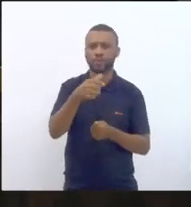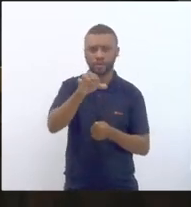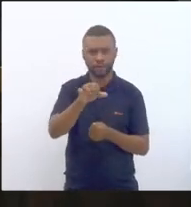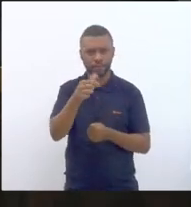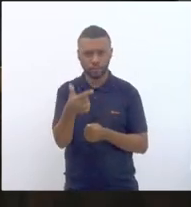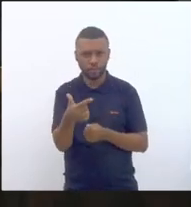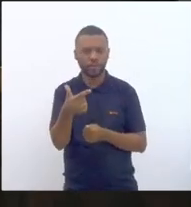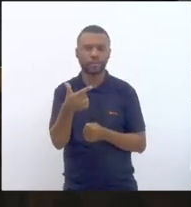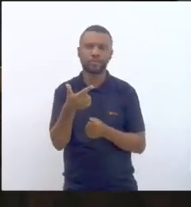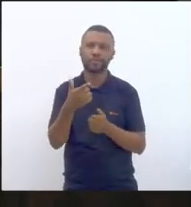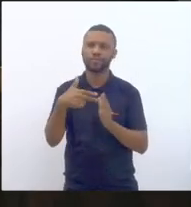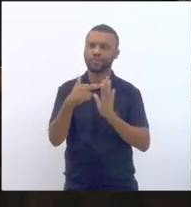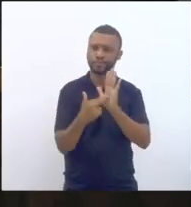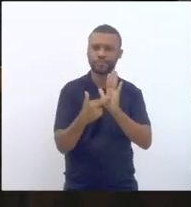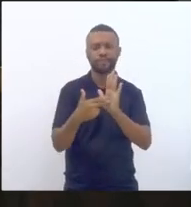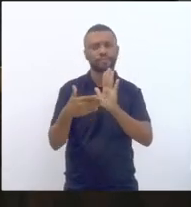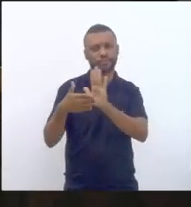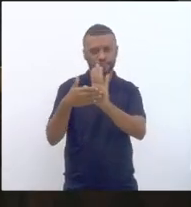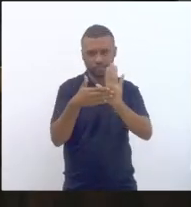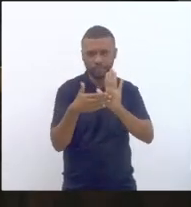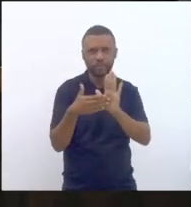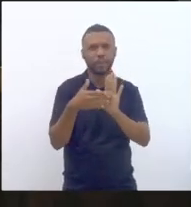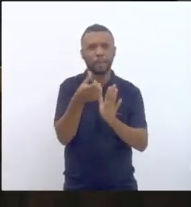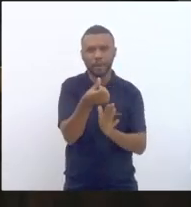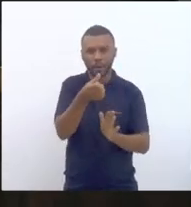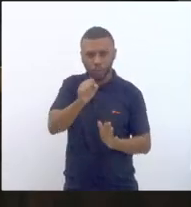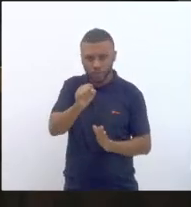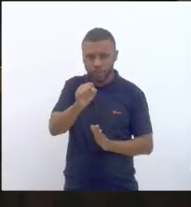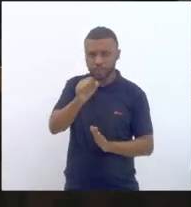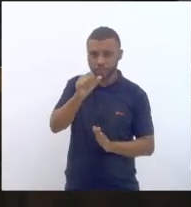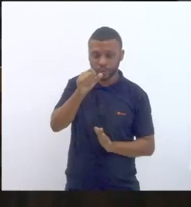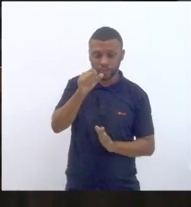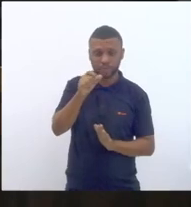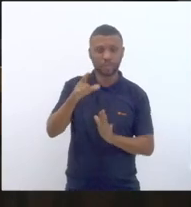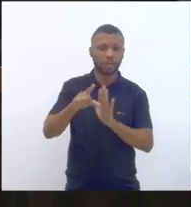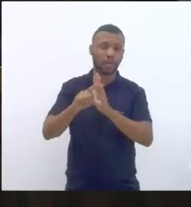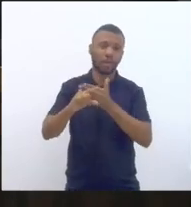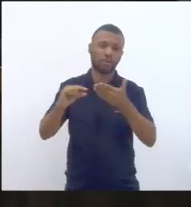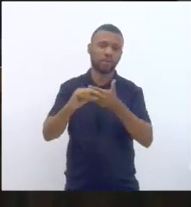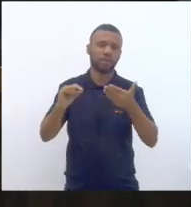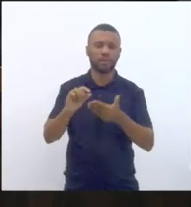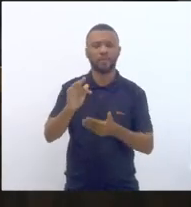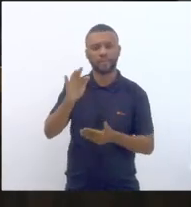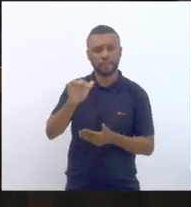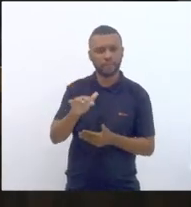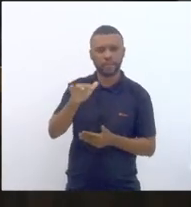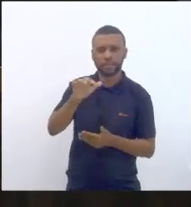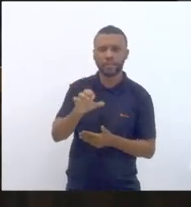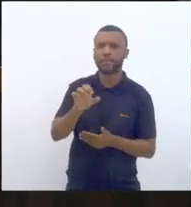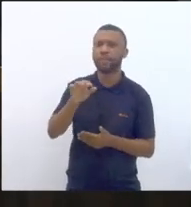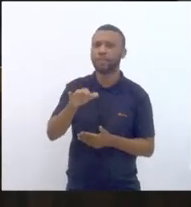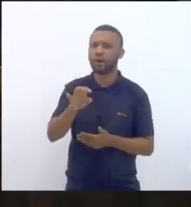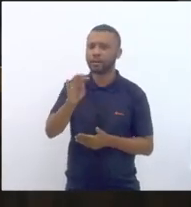proposta de emenda condicional 68-2022, de autoria da deputada Franciane Mota, que acrescenta o